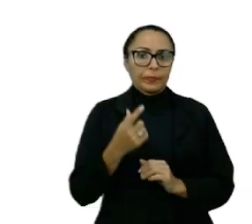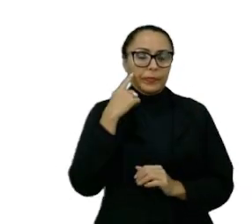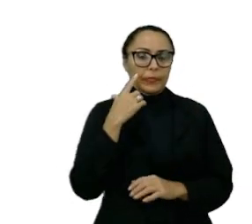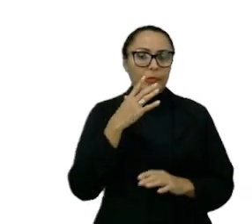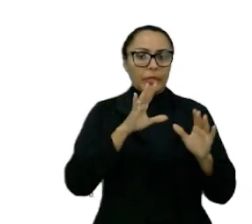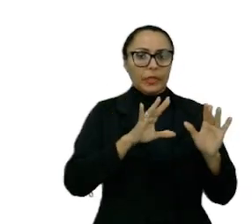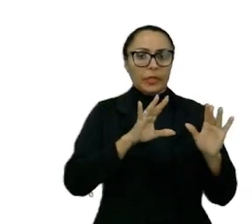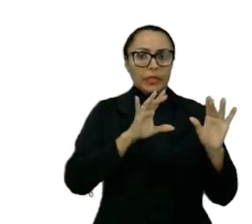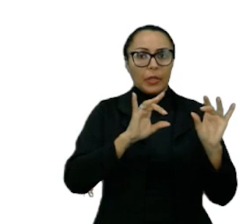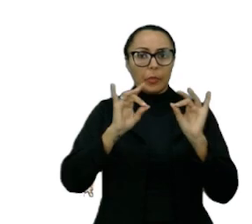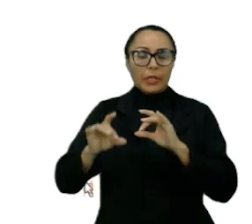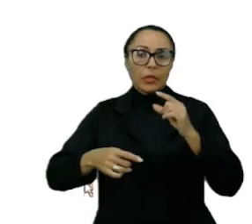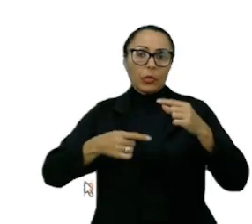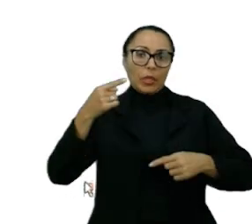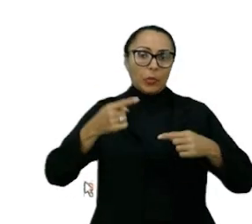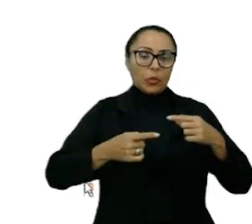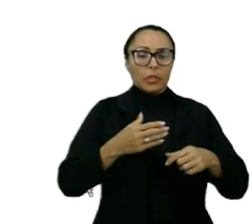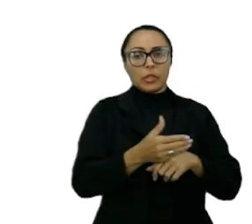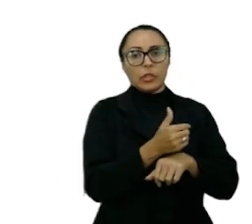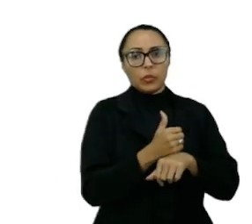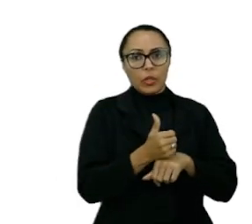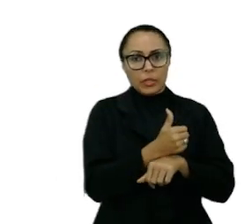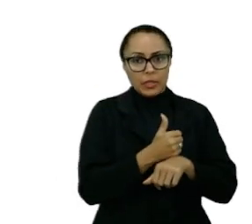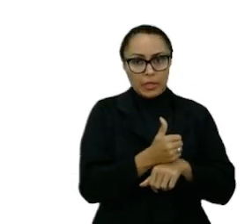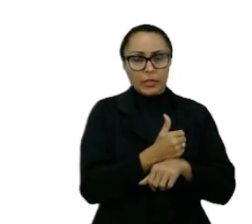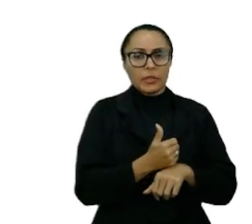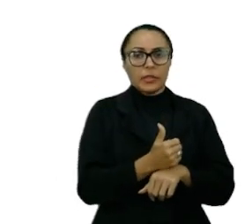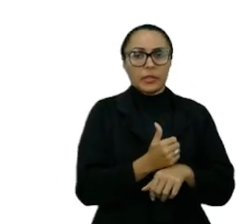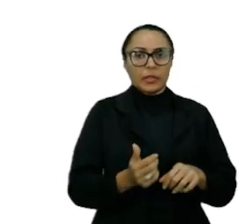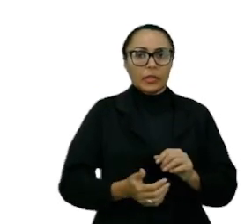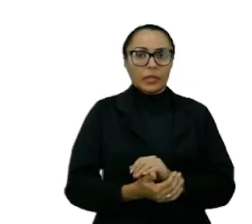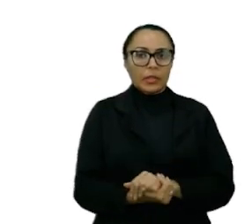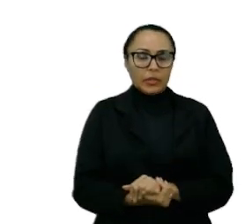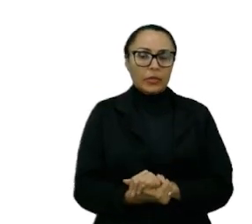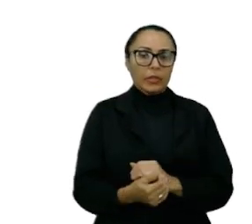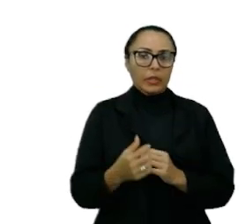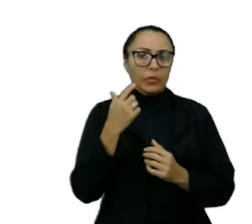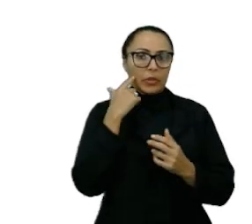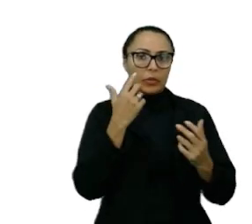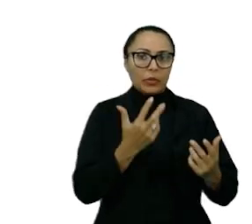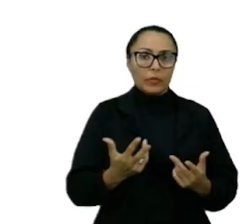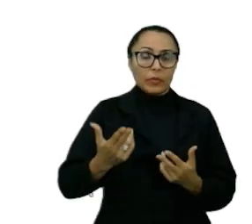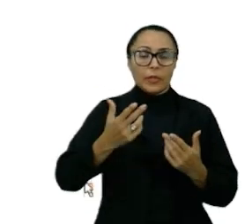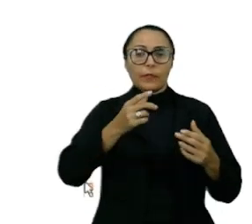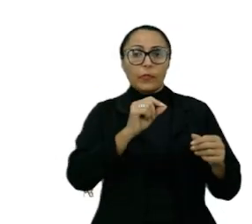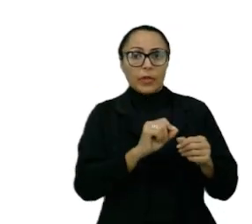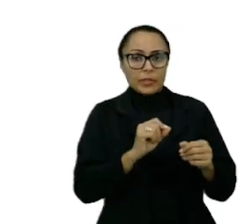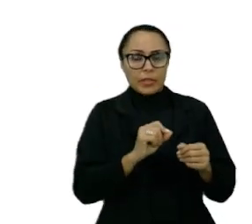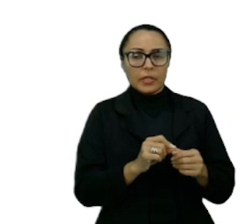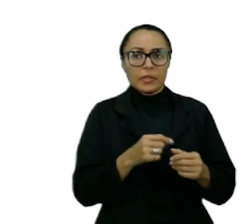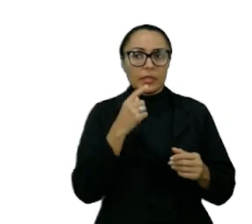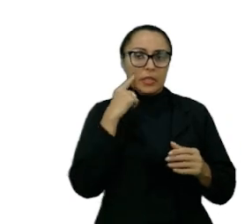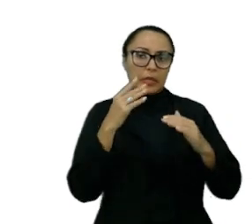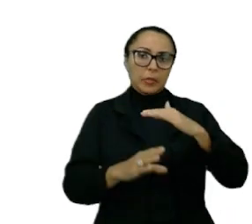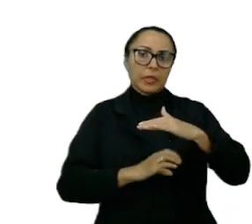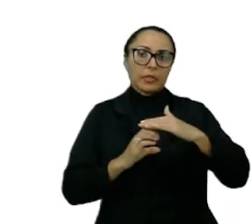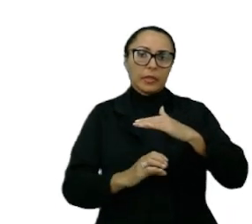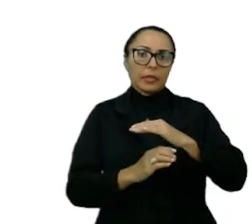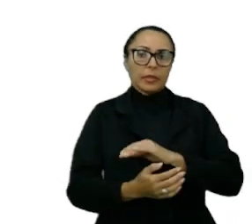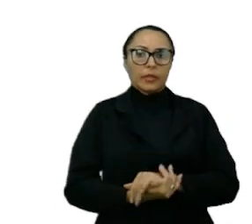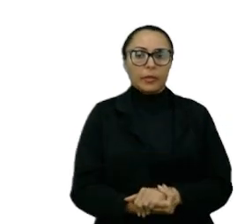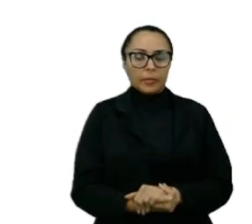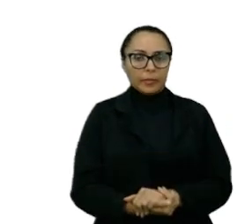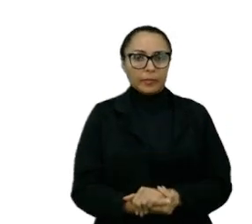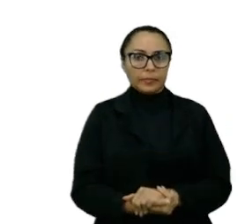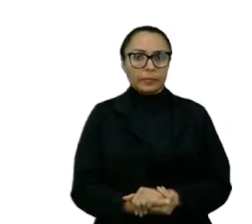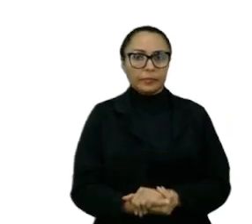dependendo da política de qualidade lá que o auditor for fazer na empresa.